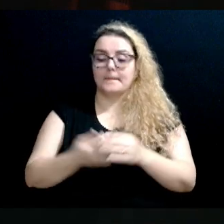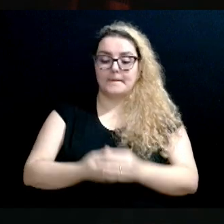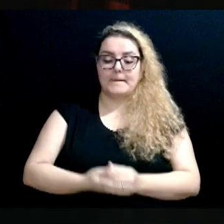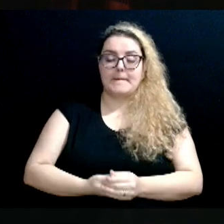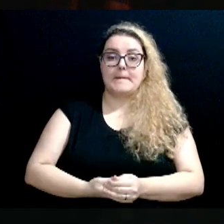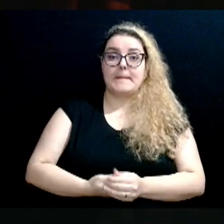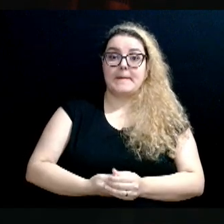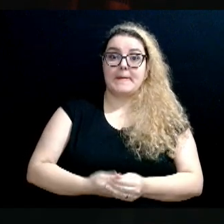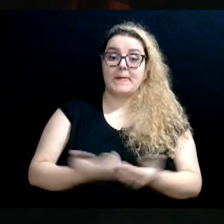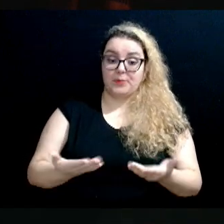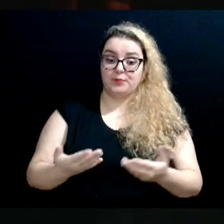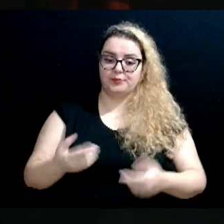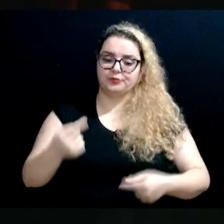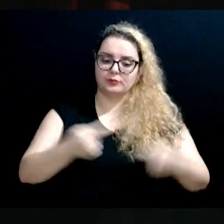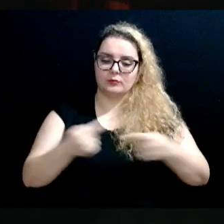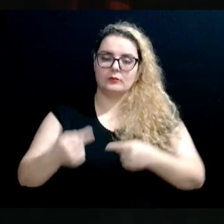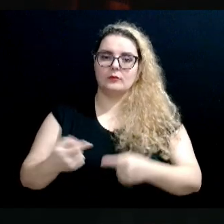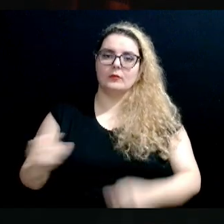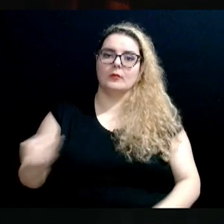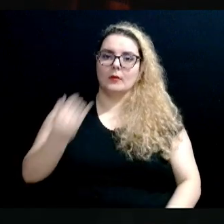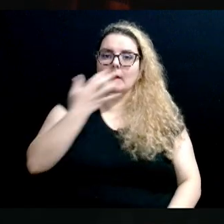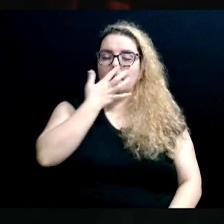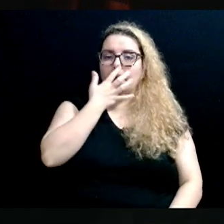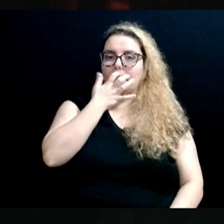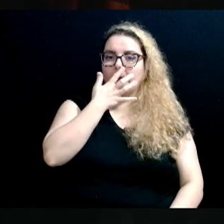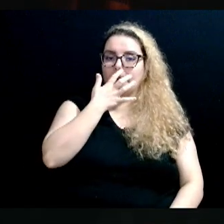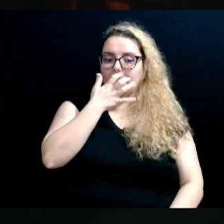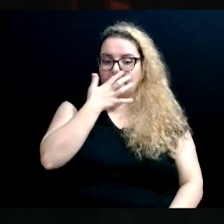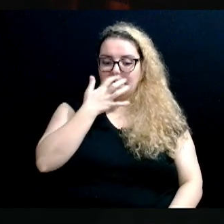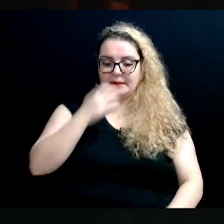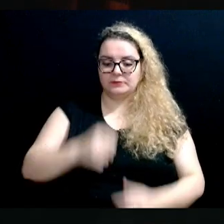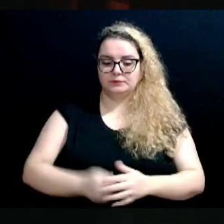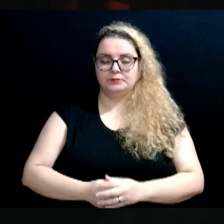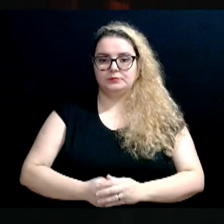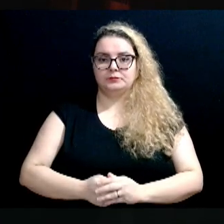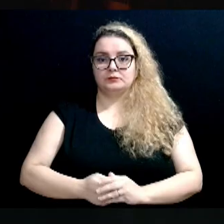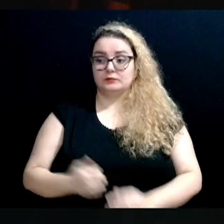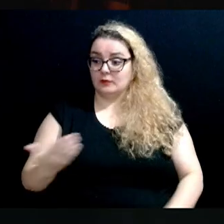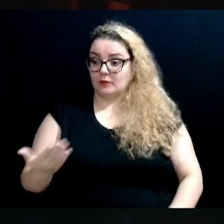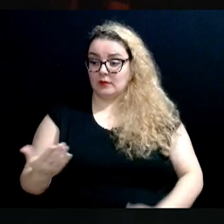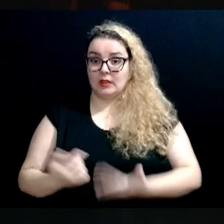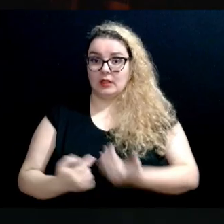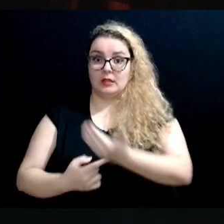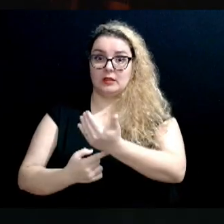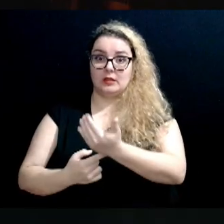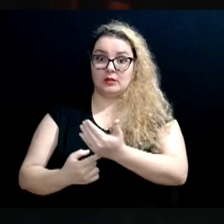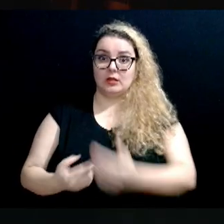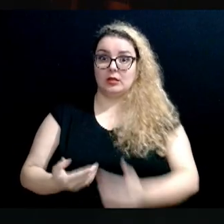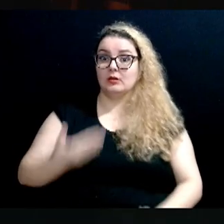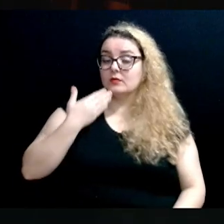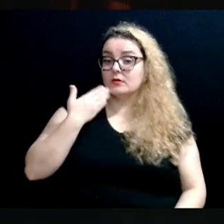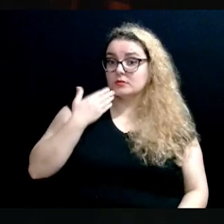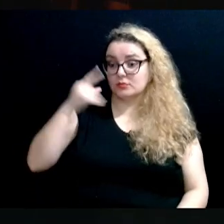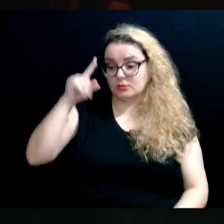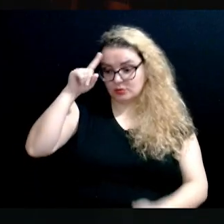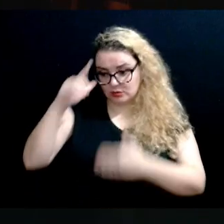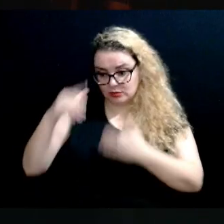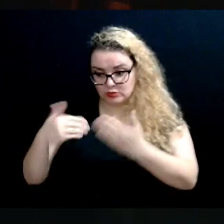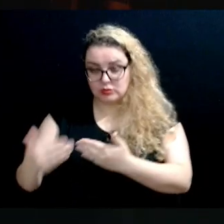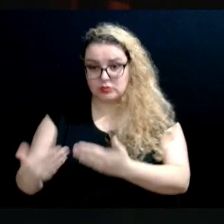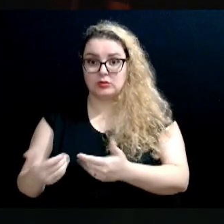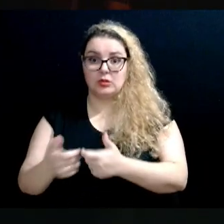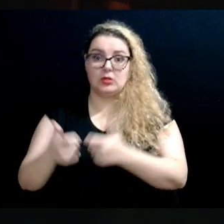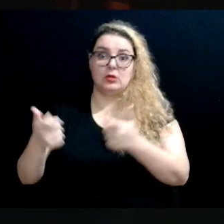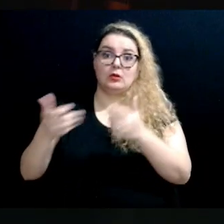discussão bem importante. Se, por um lado, a tecnologia facilita a rotina e também aumenta a